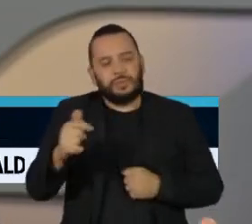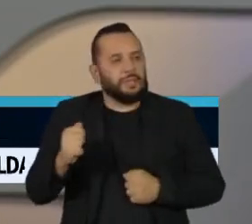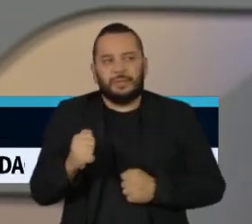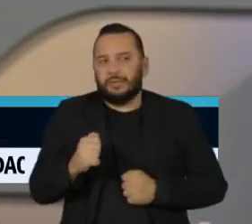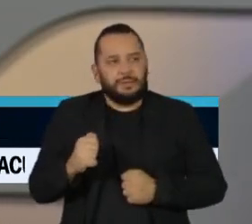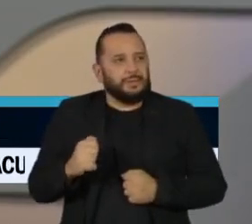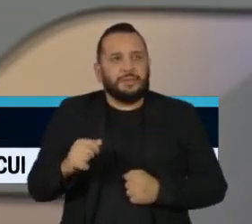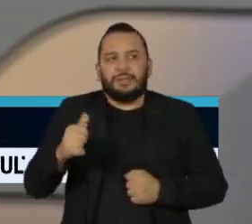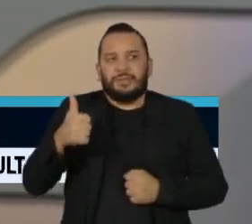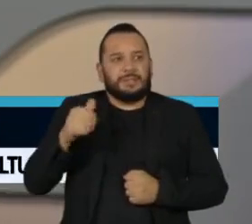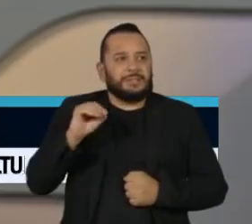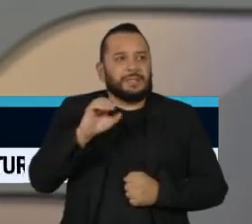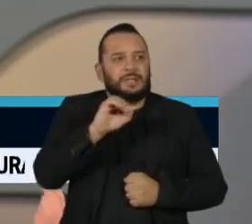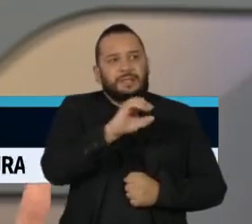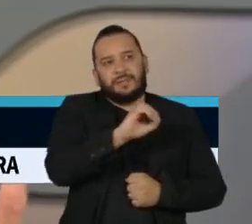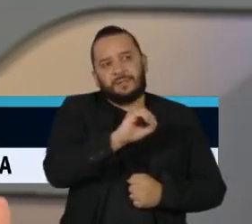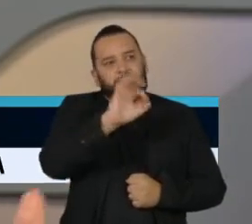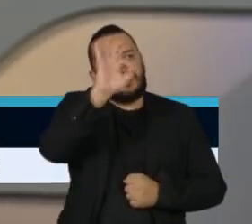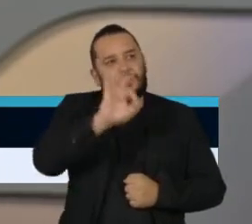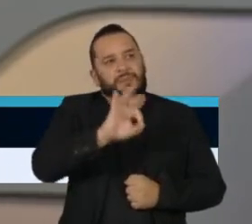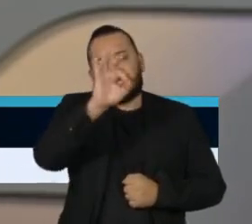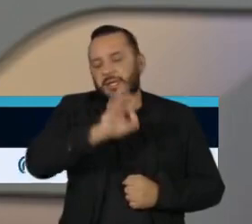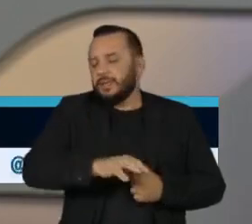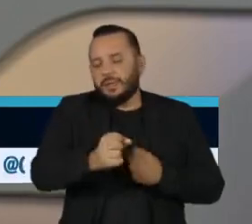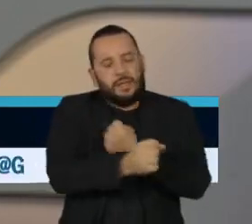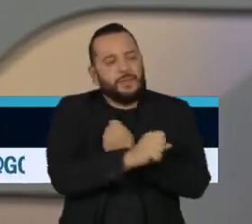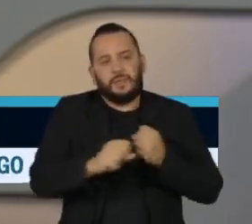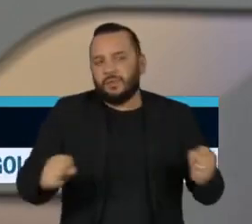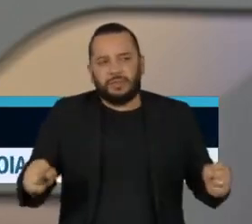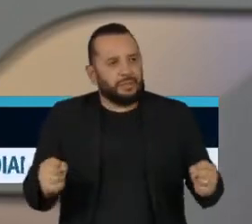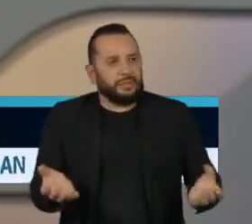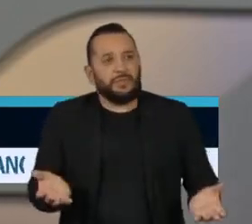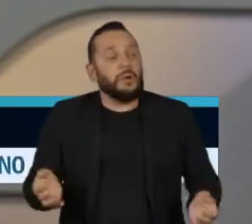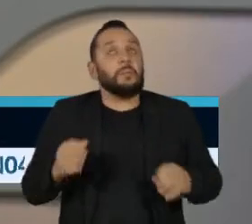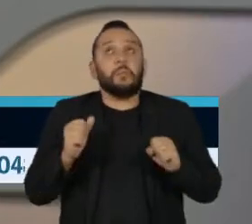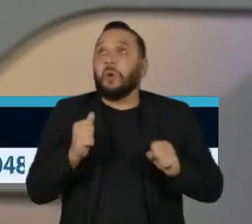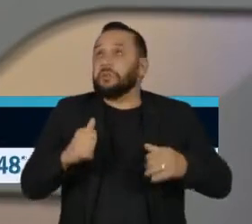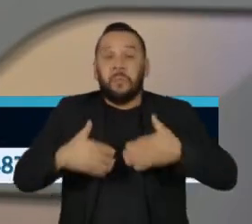100% de segurança é impossível com a melhor tecnologia que existe.